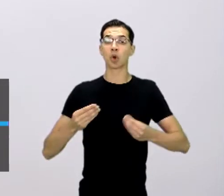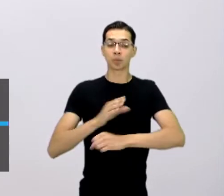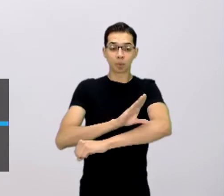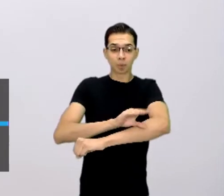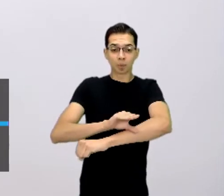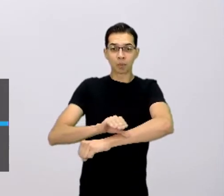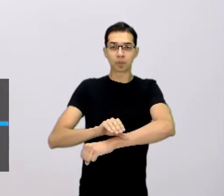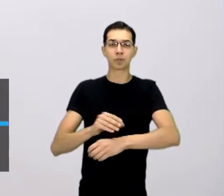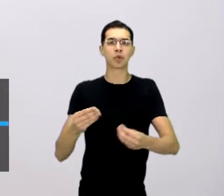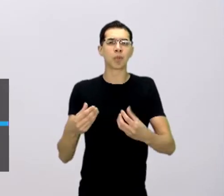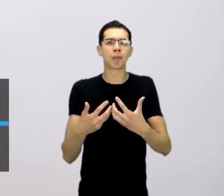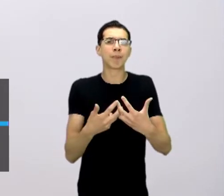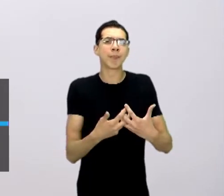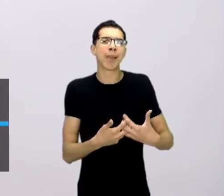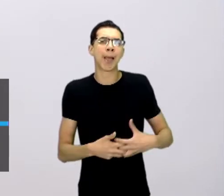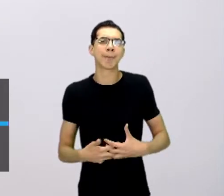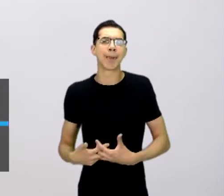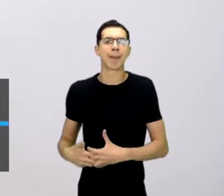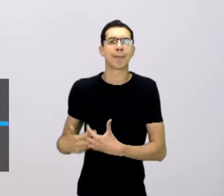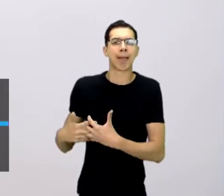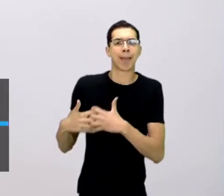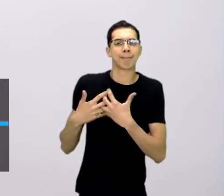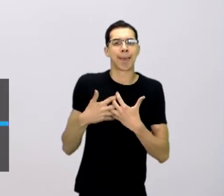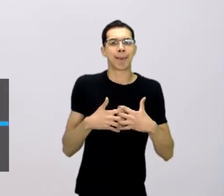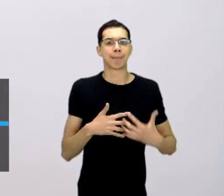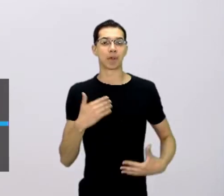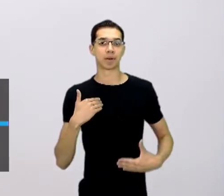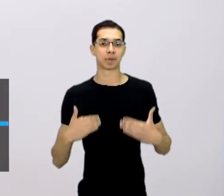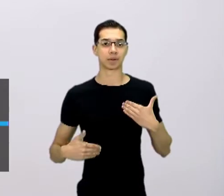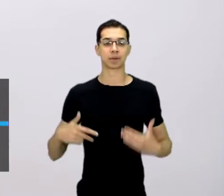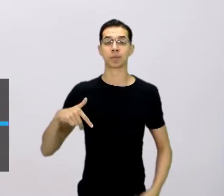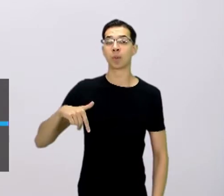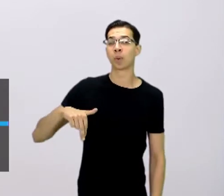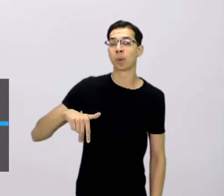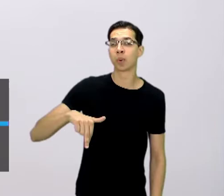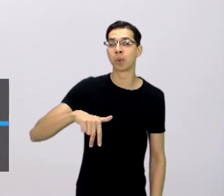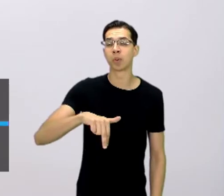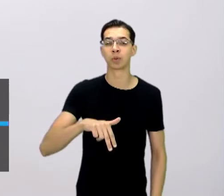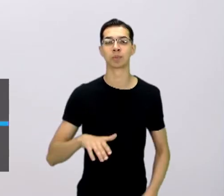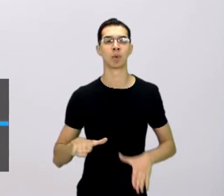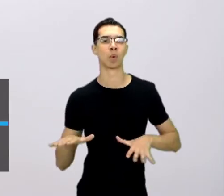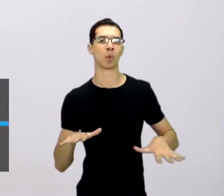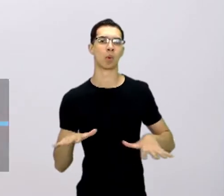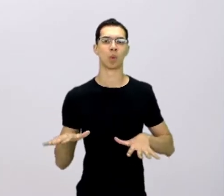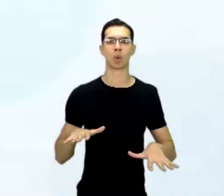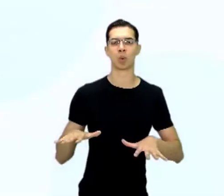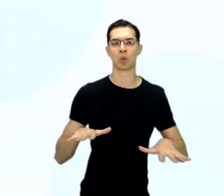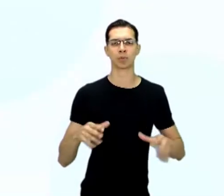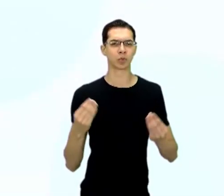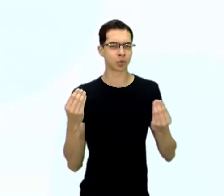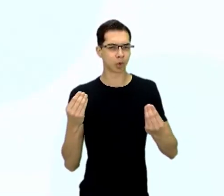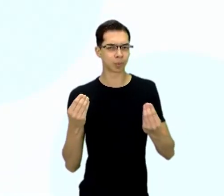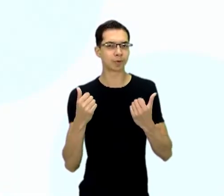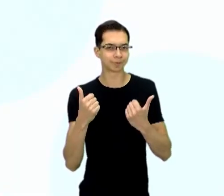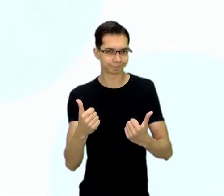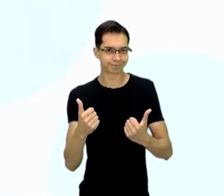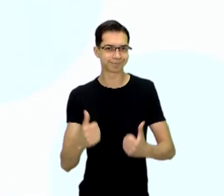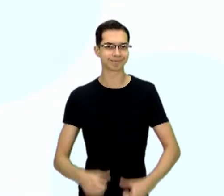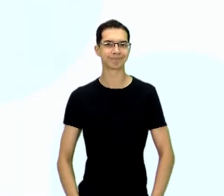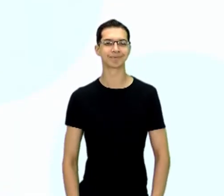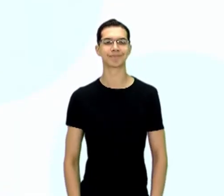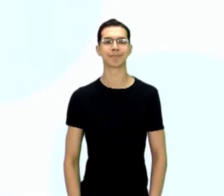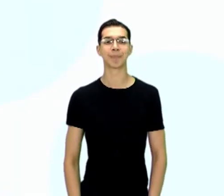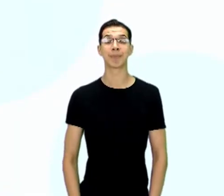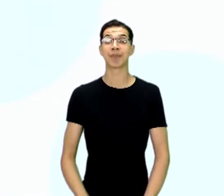e toda a locomoção nesse caso. E aí vai aparecer também o objetivo da nossa aula de